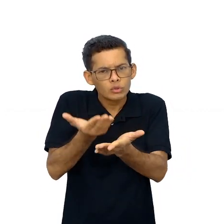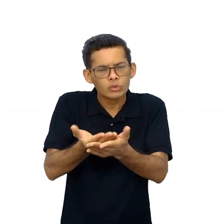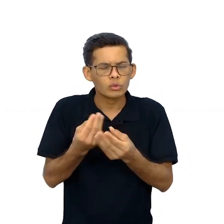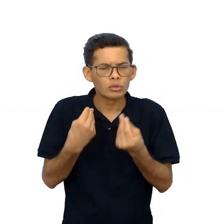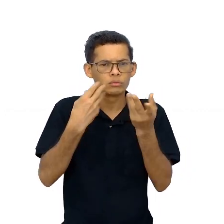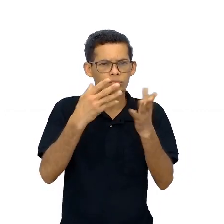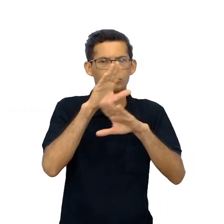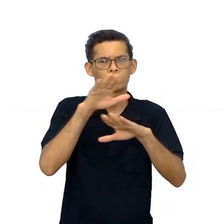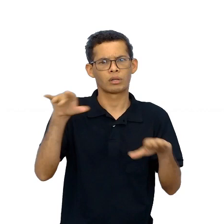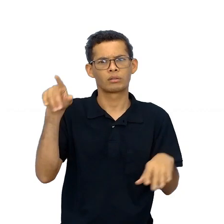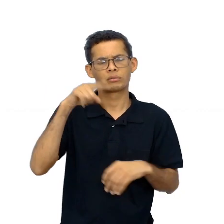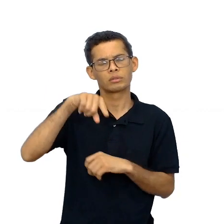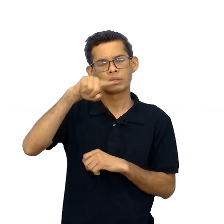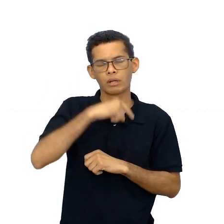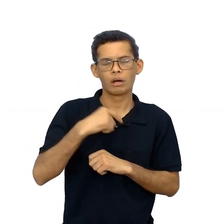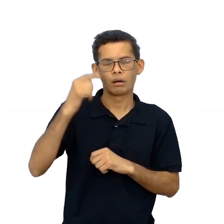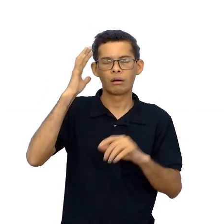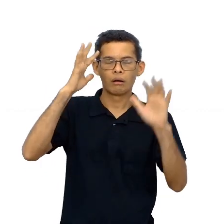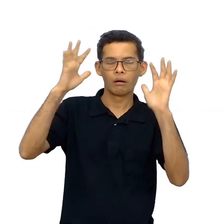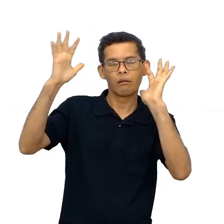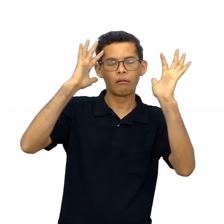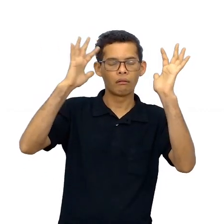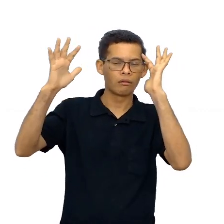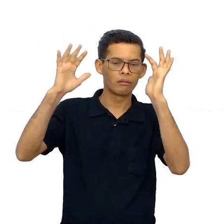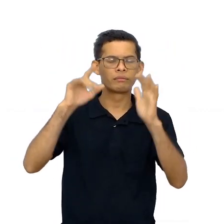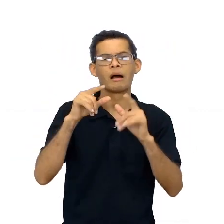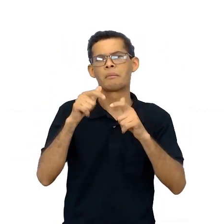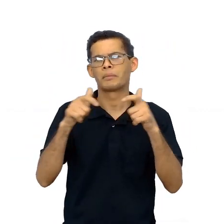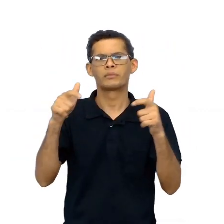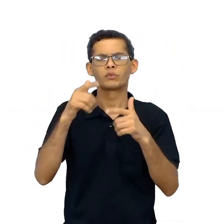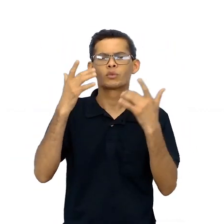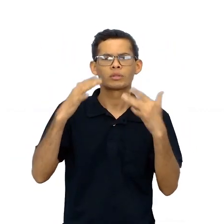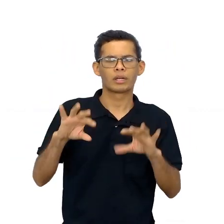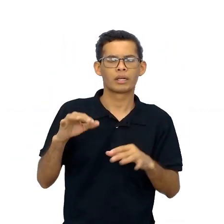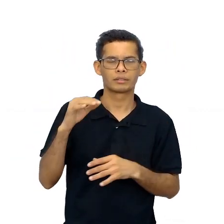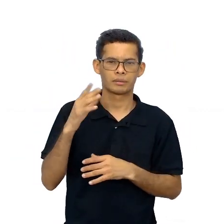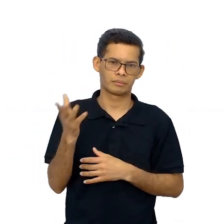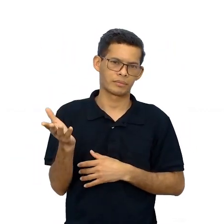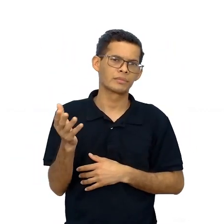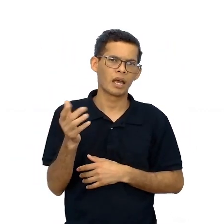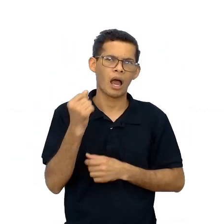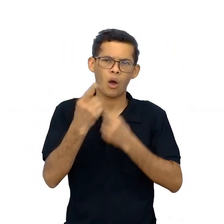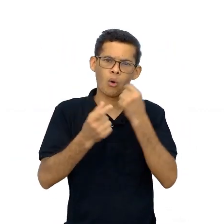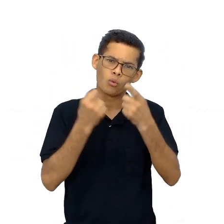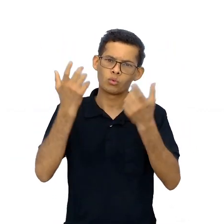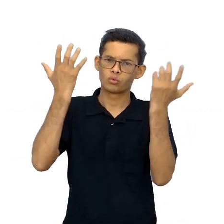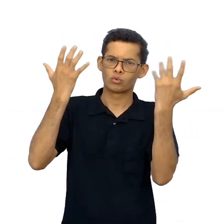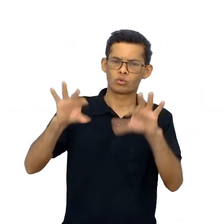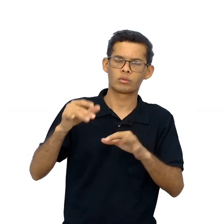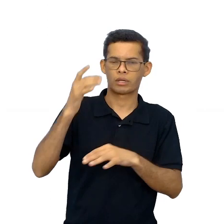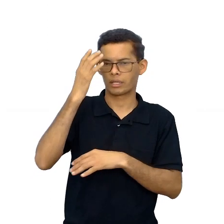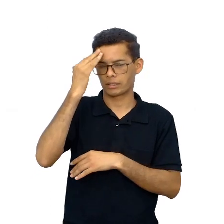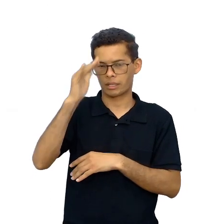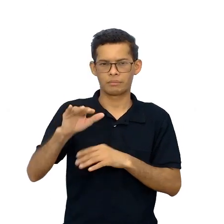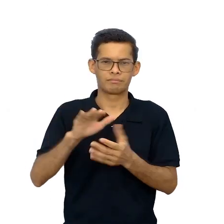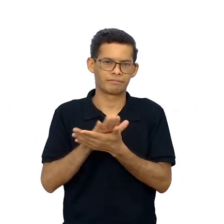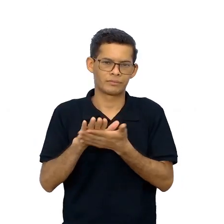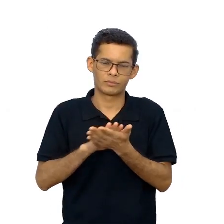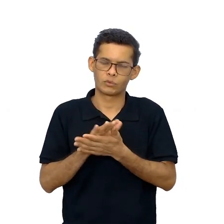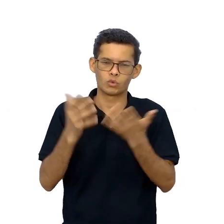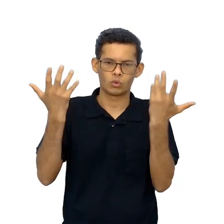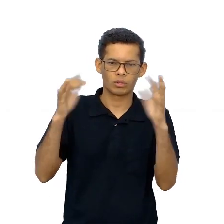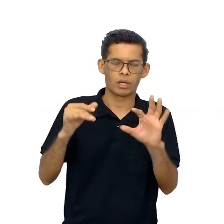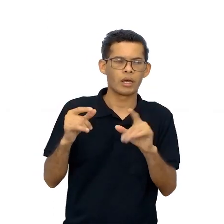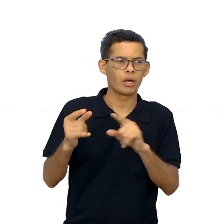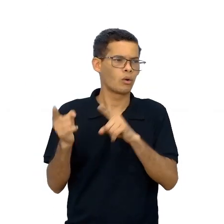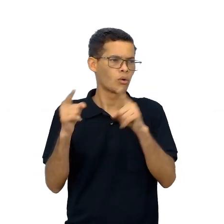Você está sonhando, Rosana? Os meninos não querem saber. Temos vários meninos que querem saber, né, pessoal? A gente sabe disso, né?